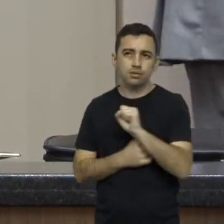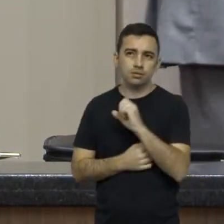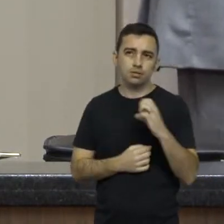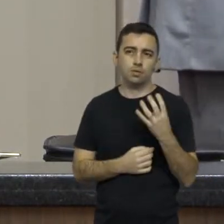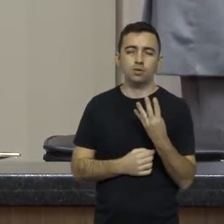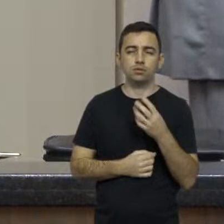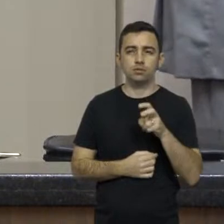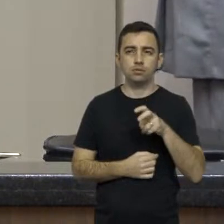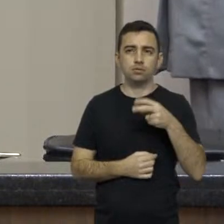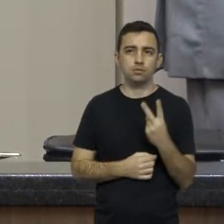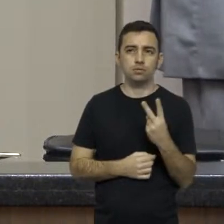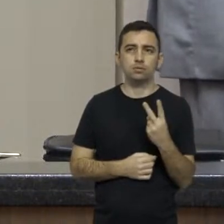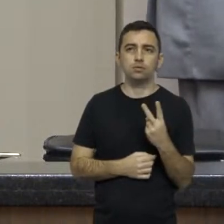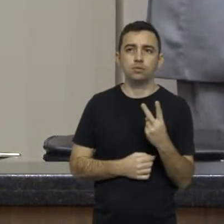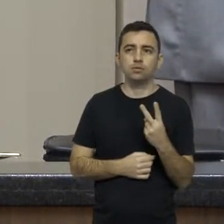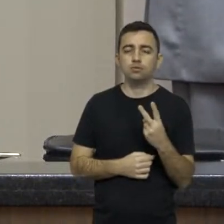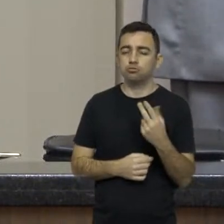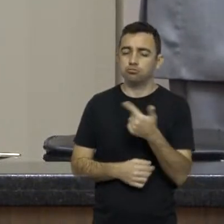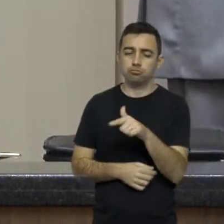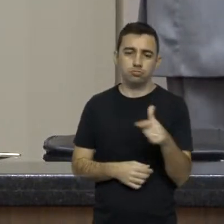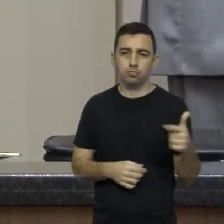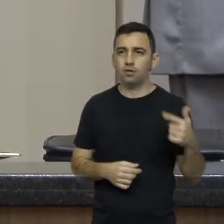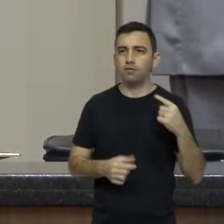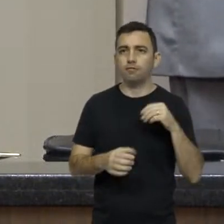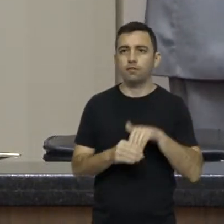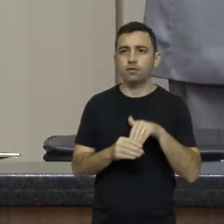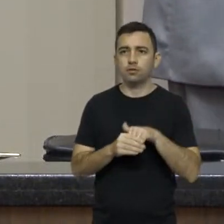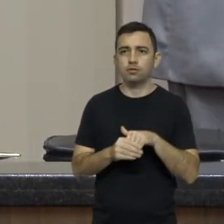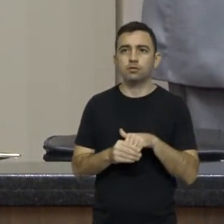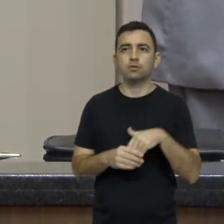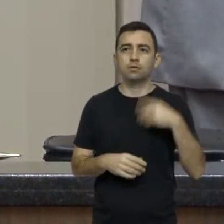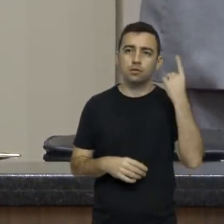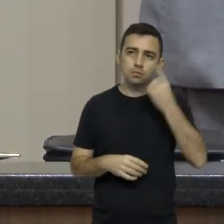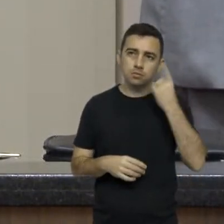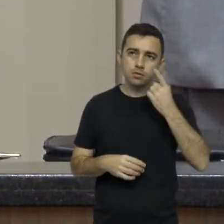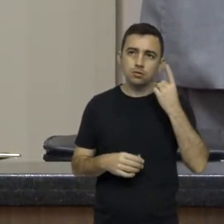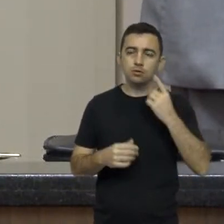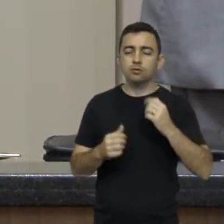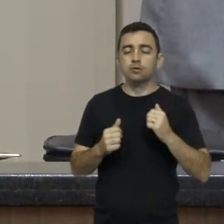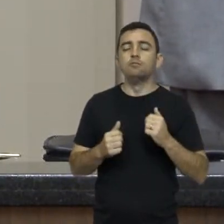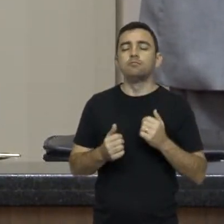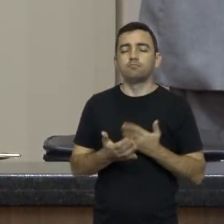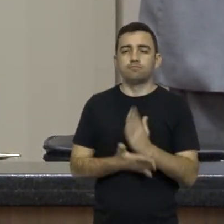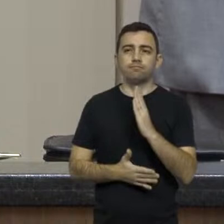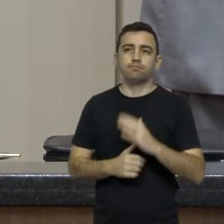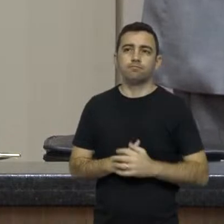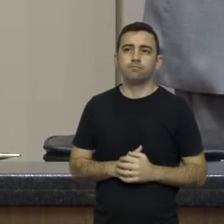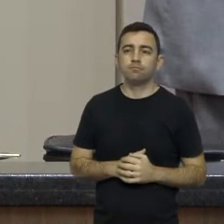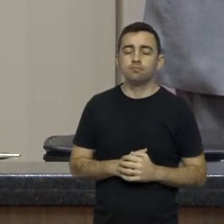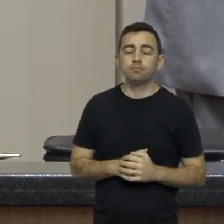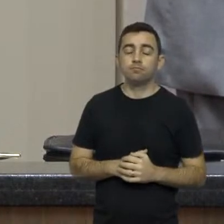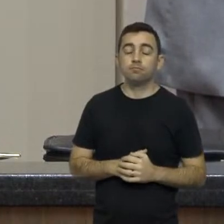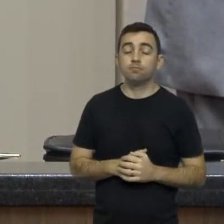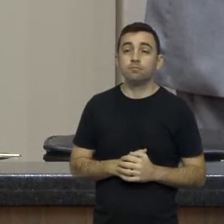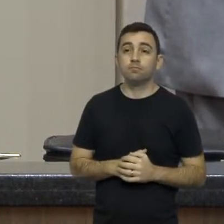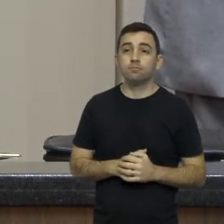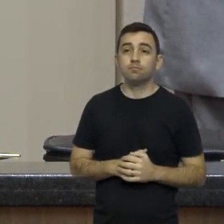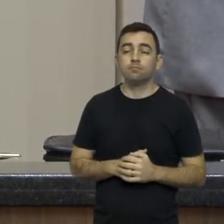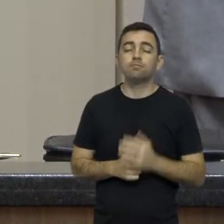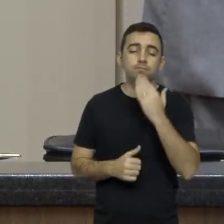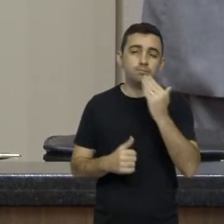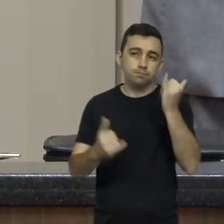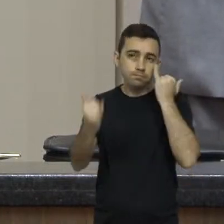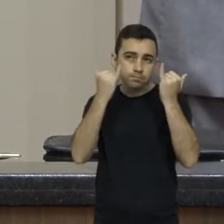SC-452. Em discussão, não havendo, em votação, os deputados que comprovam, está aprovado. De pedido de